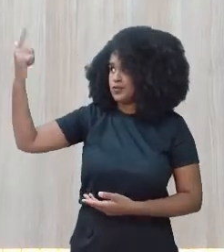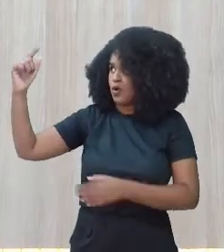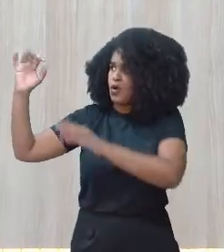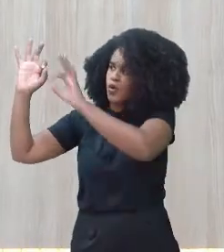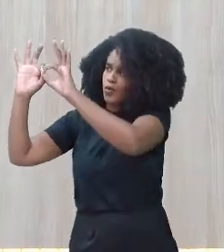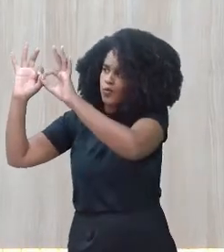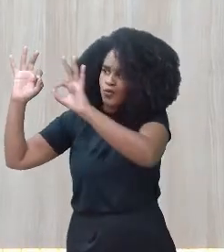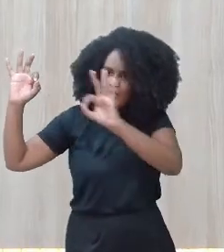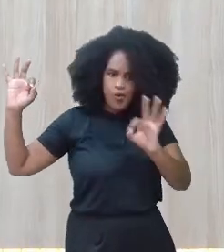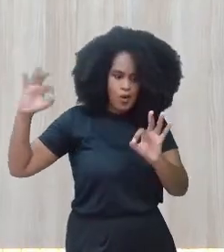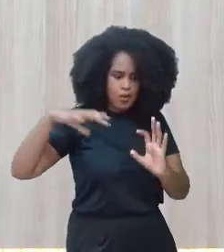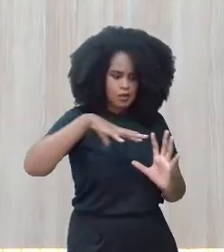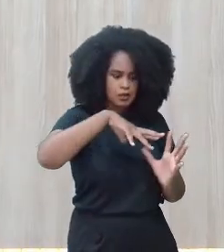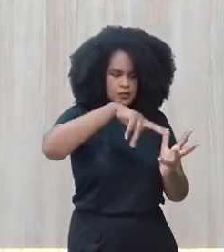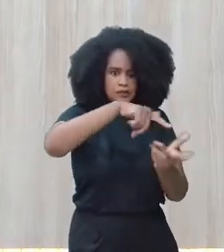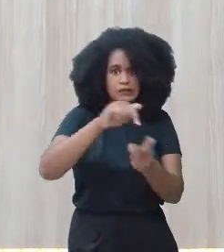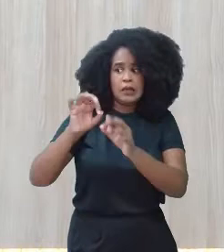muito